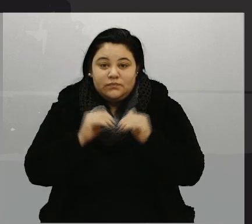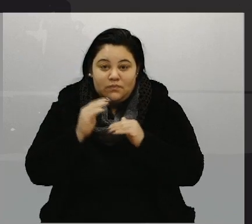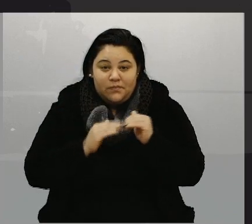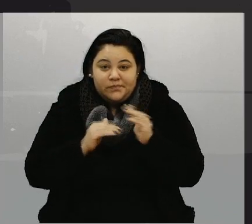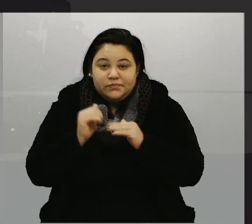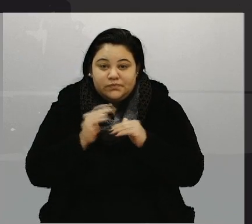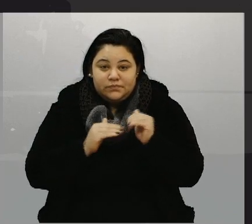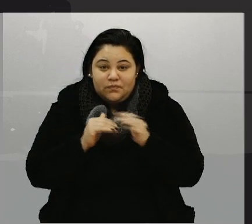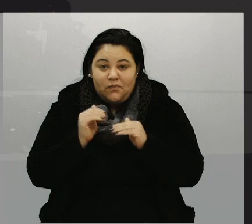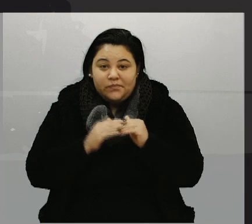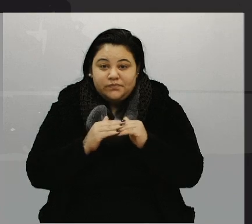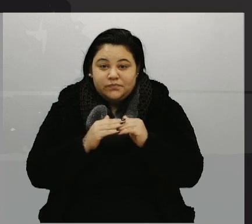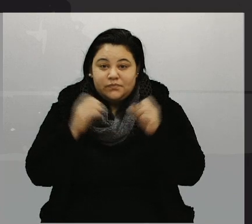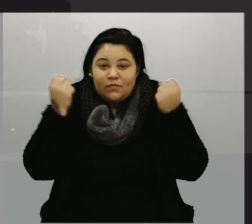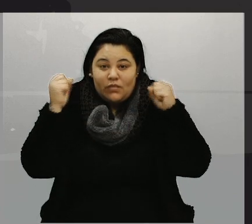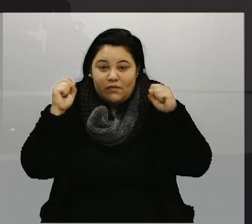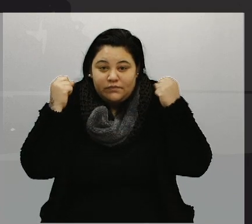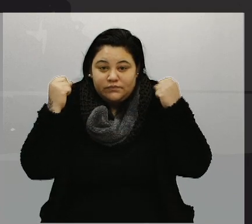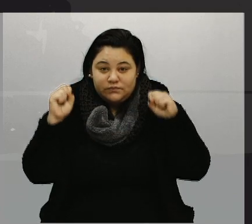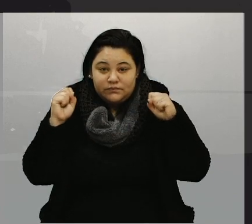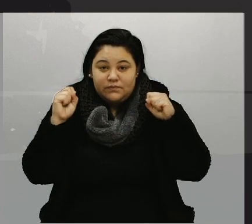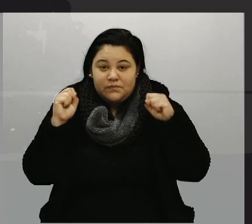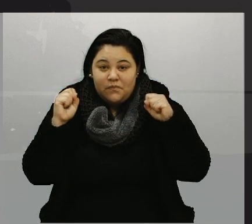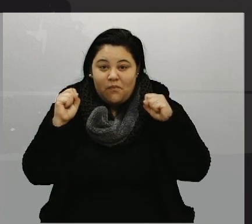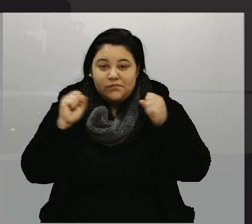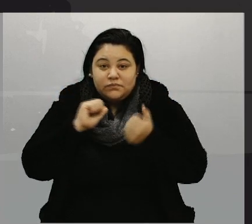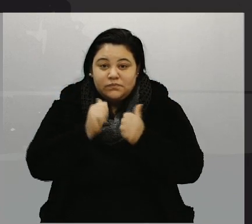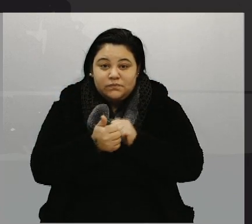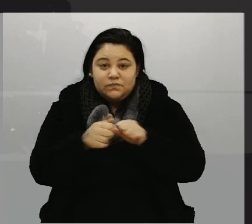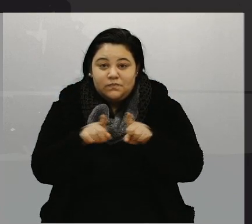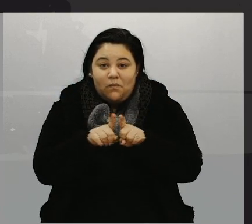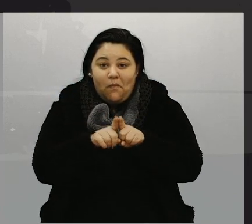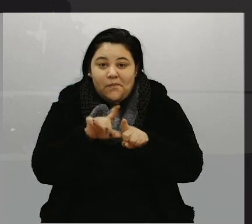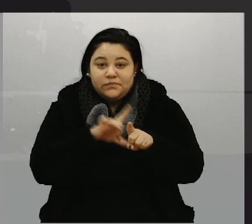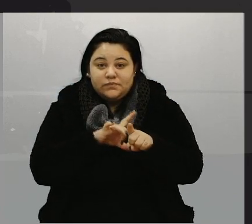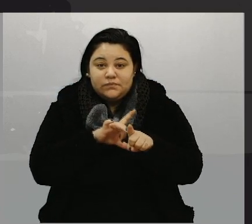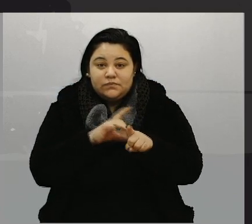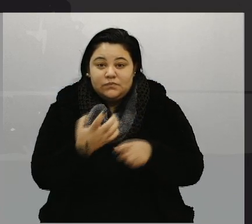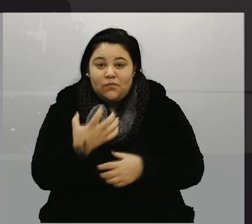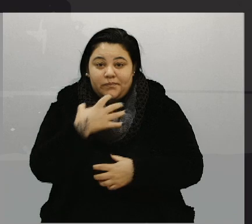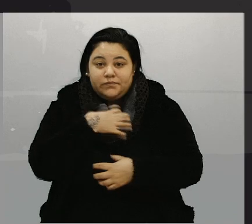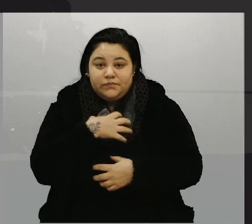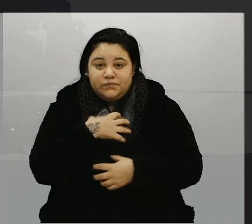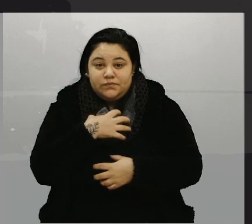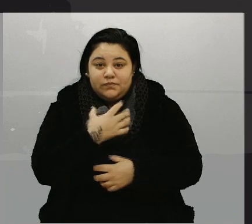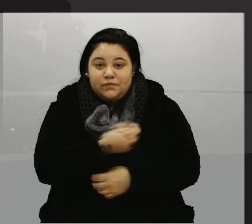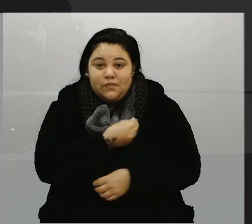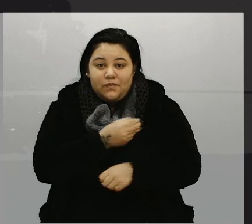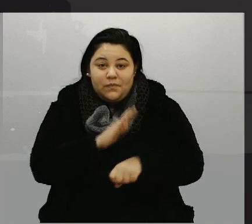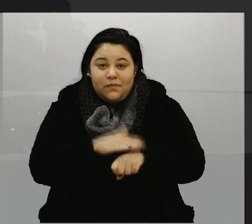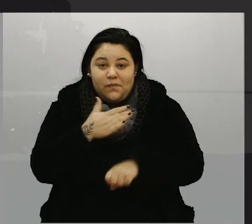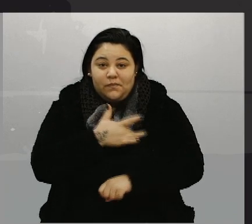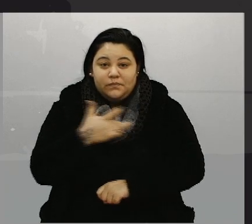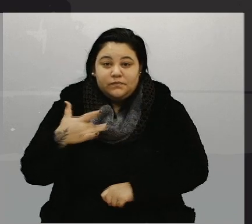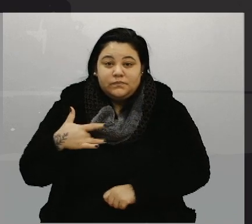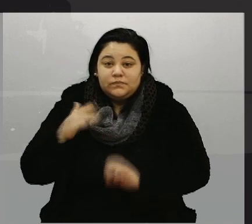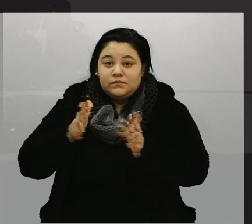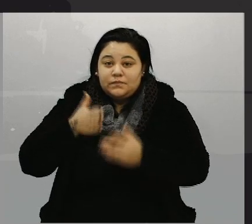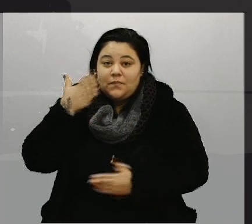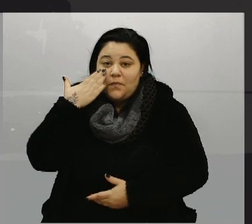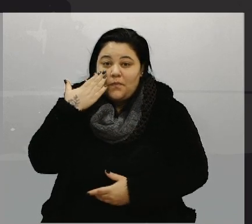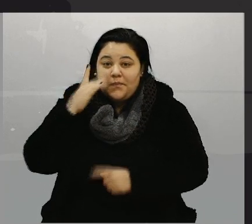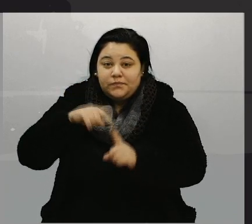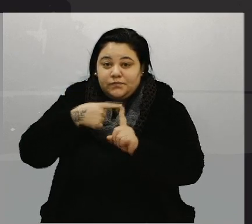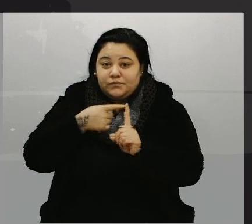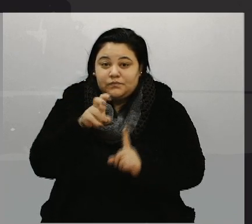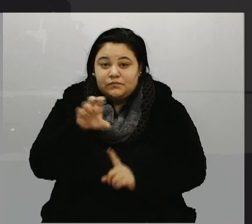física e do esporte para a aquisição de um estilo de vida mais saudável. Sabemos que mais de 50%